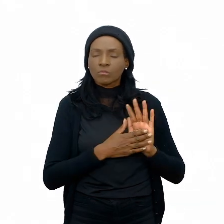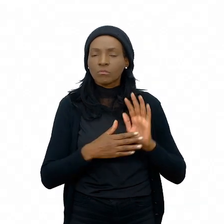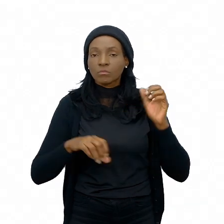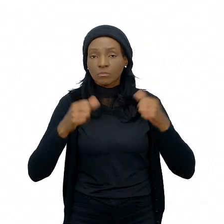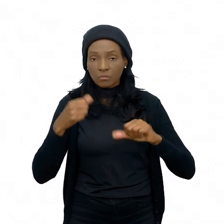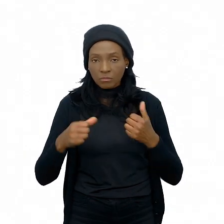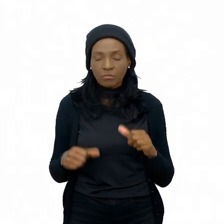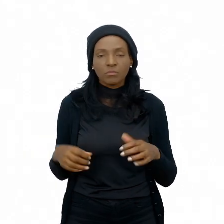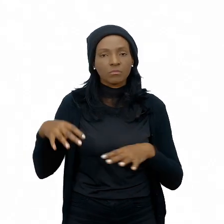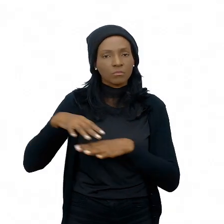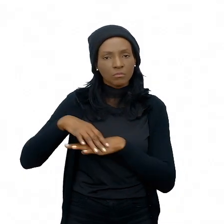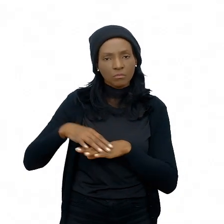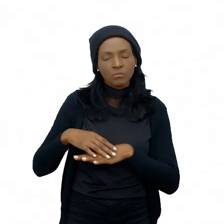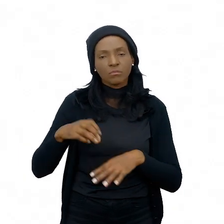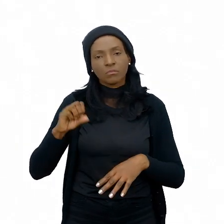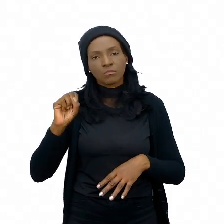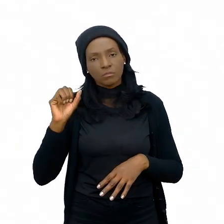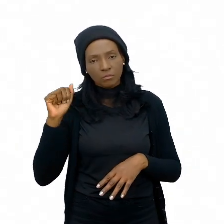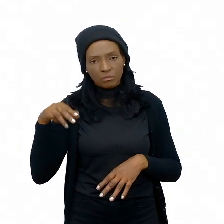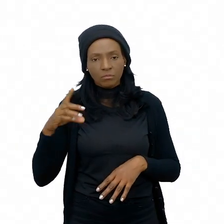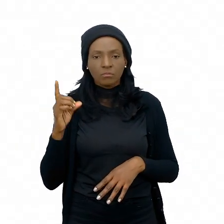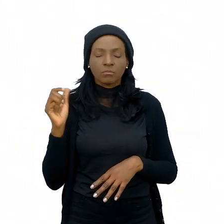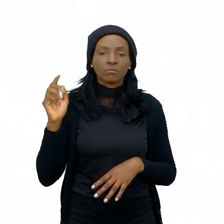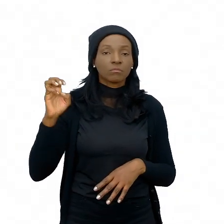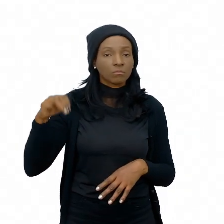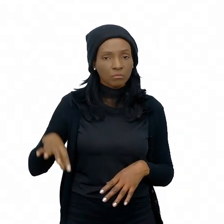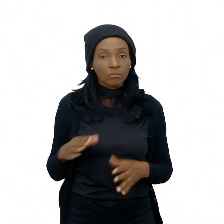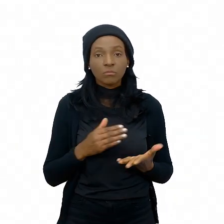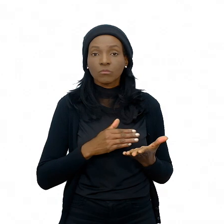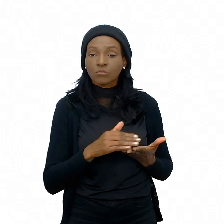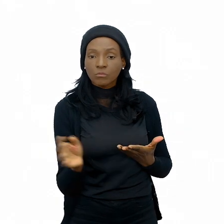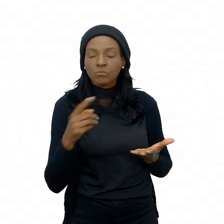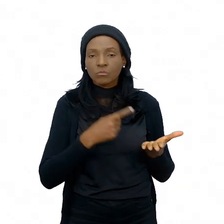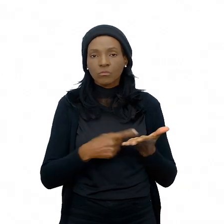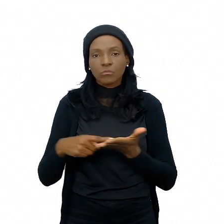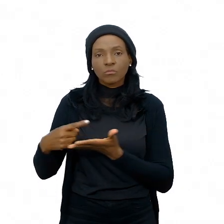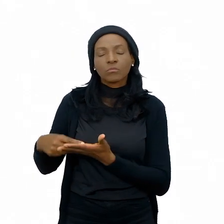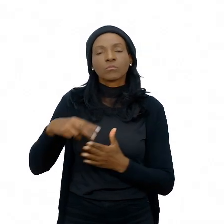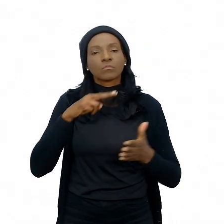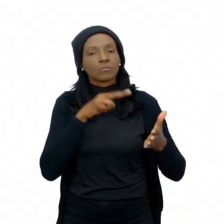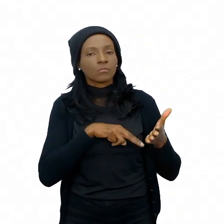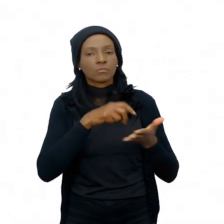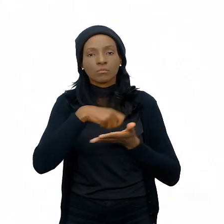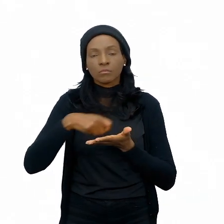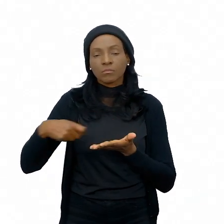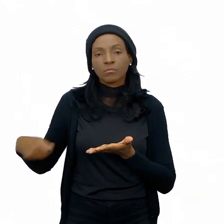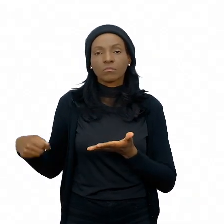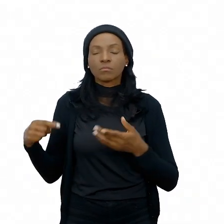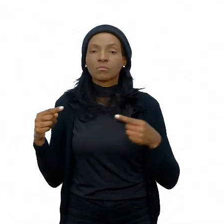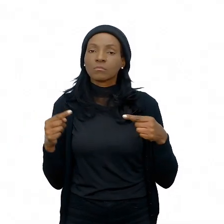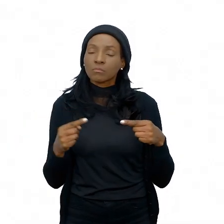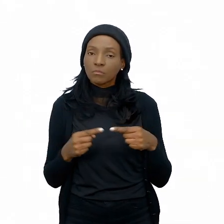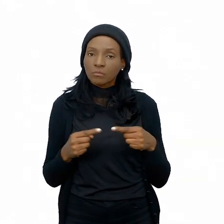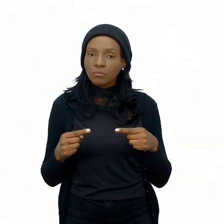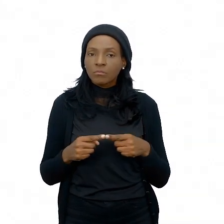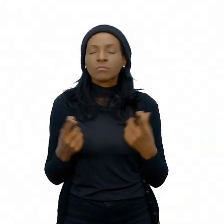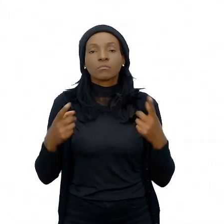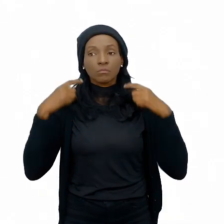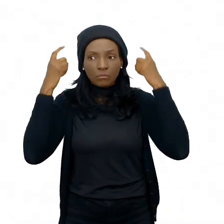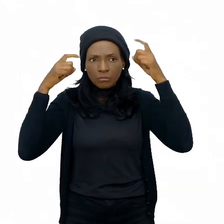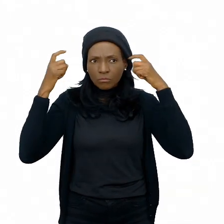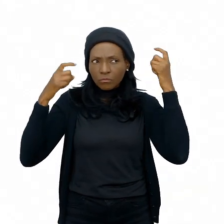de matemática. Essa ideia ela teve origem no programa Ler e Escrever, que trazia uma preocupação com